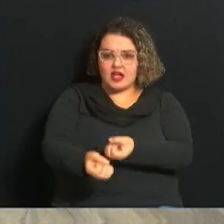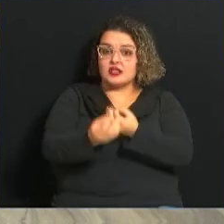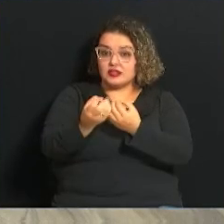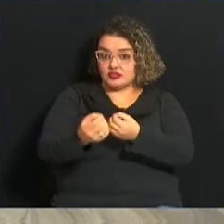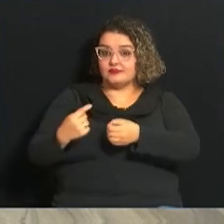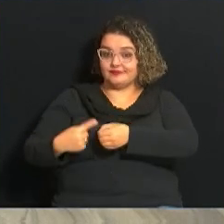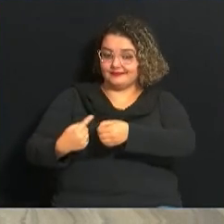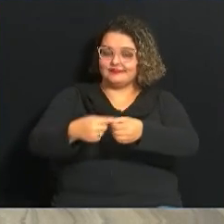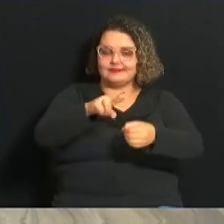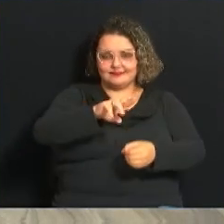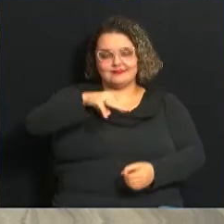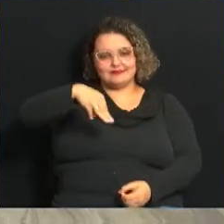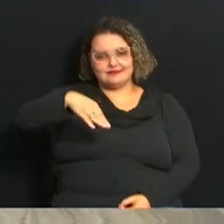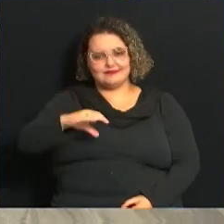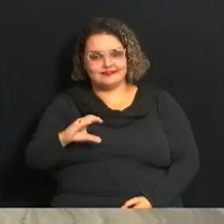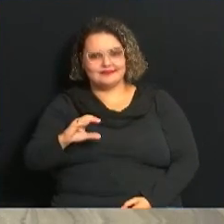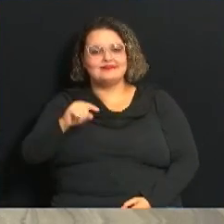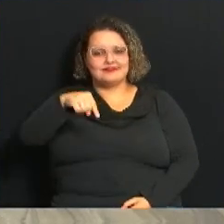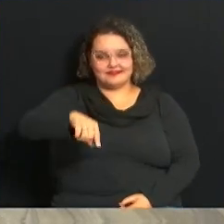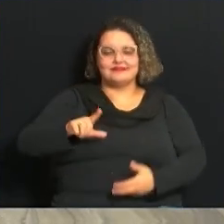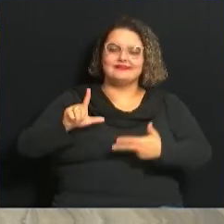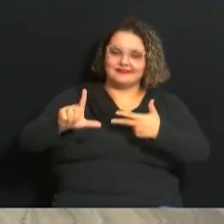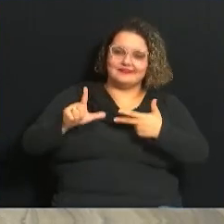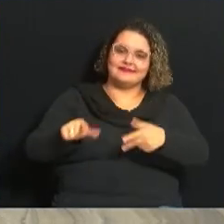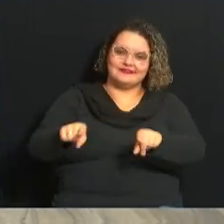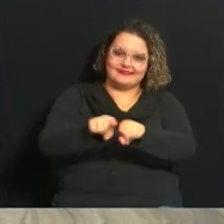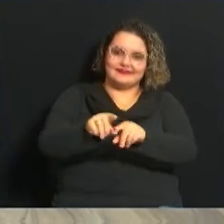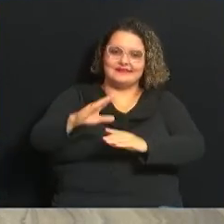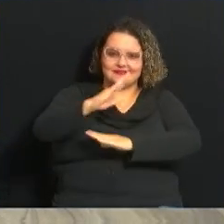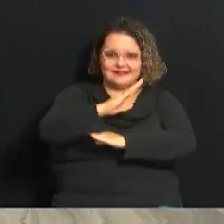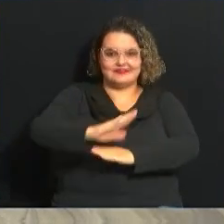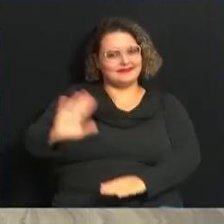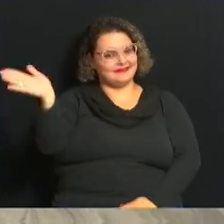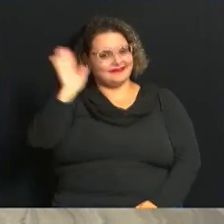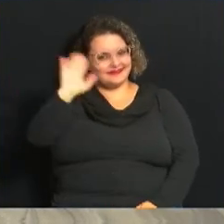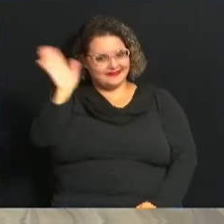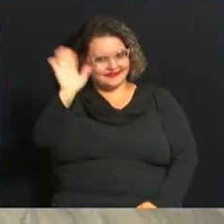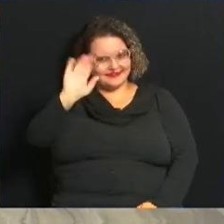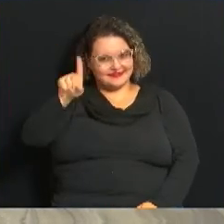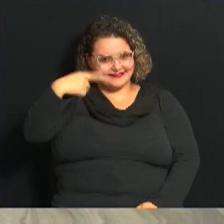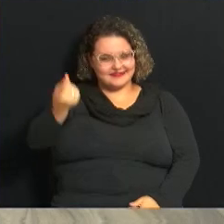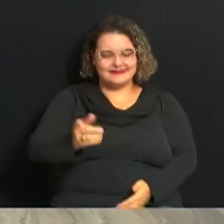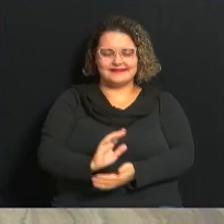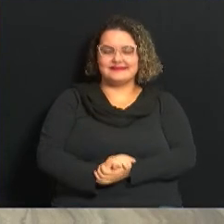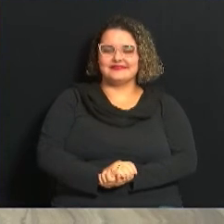Metrópole de Campinas e, claro, aqui do Legislativo da Câmara. Até mais. Tchau, tchau.